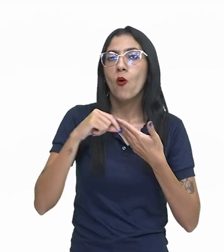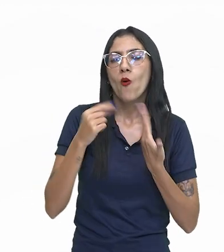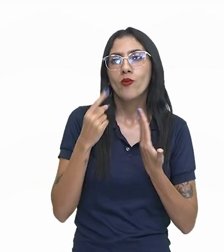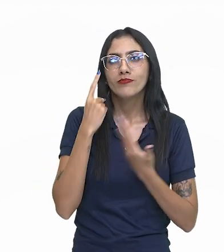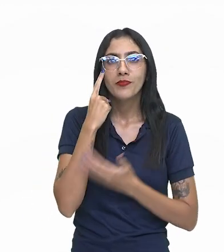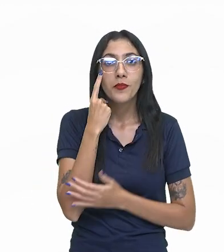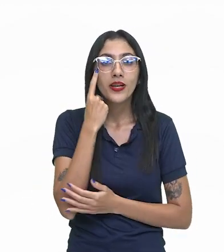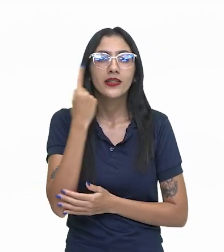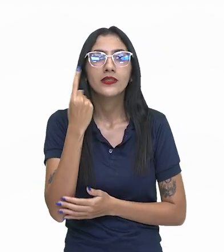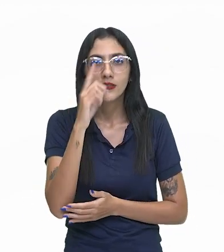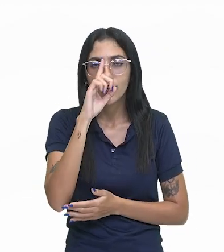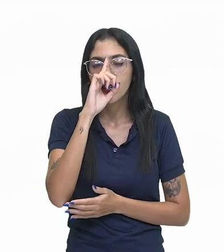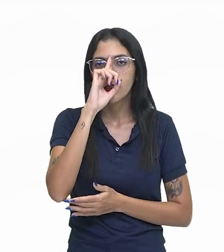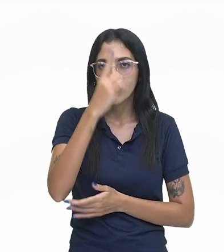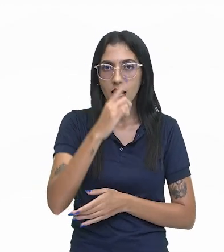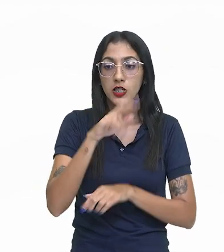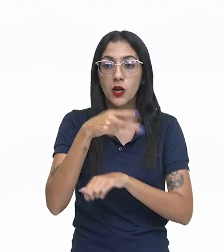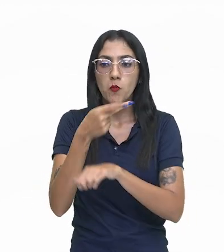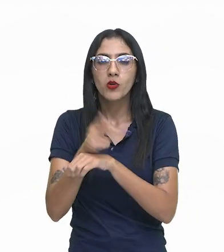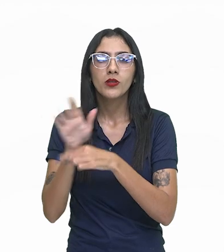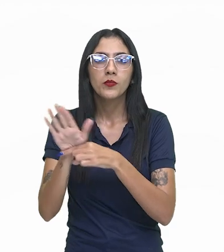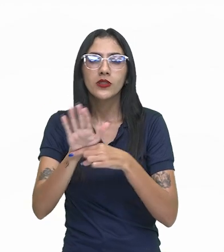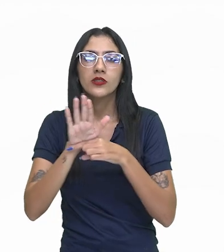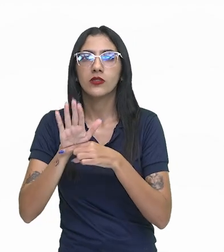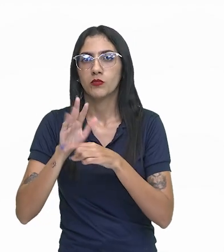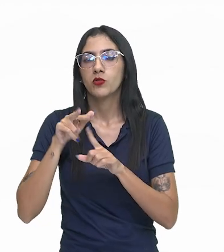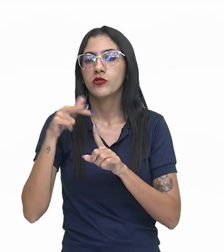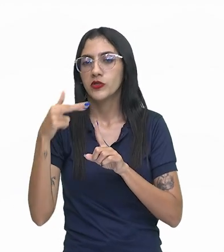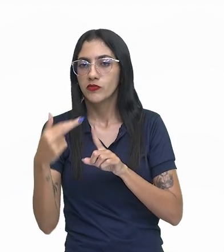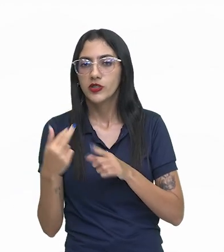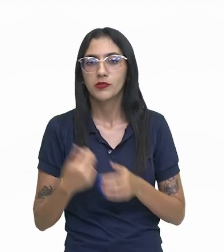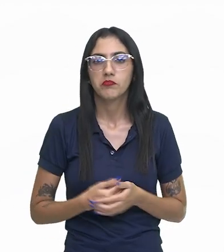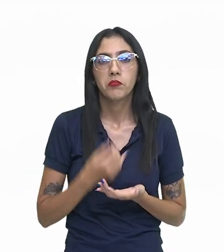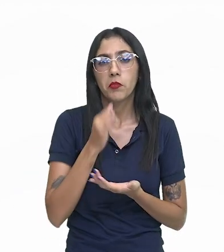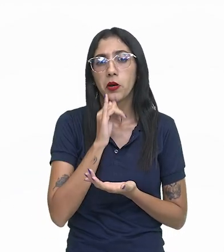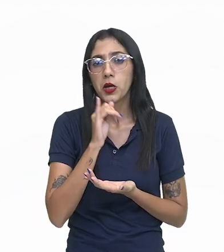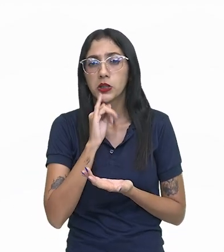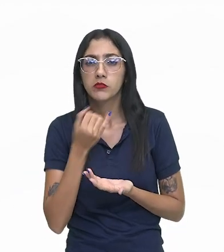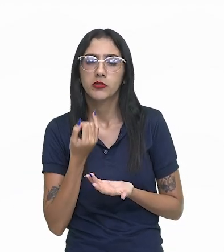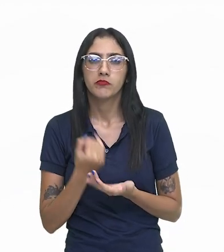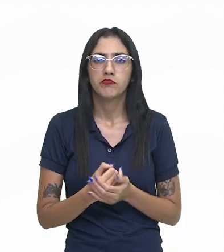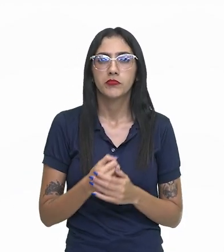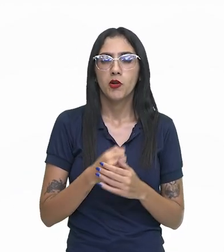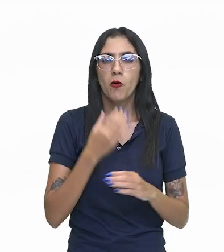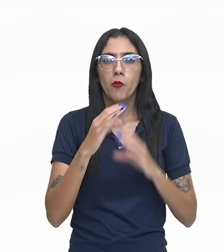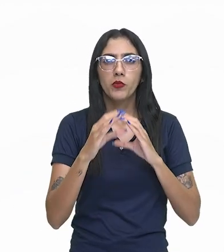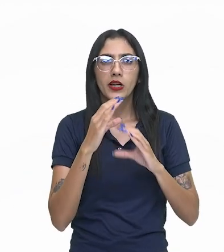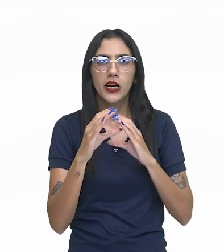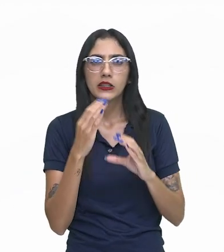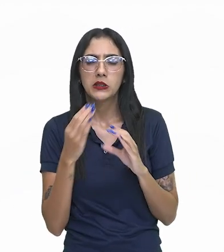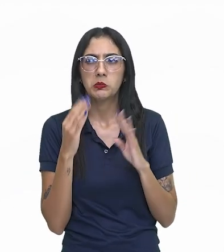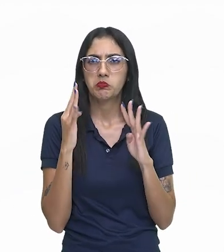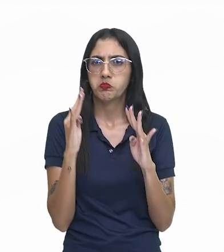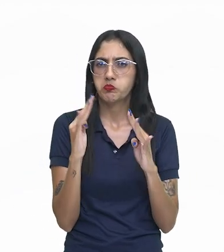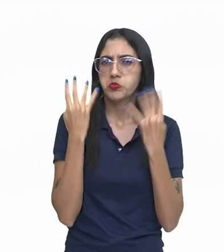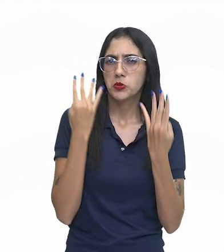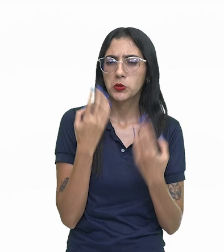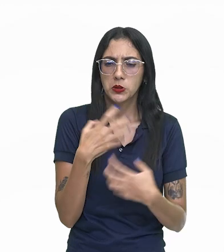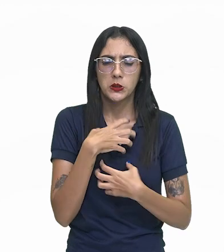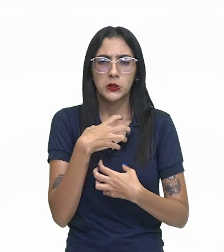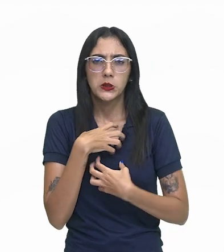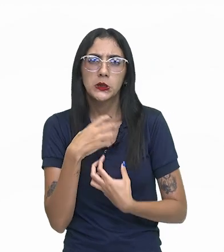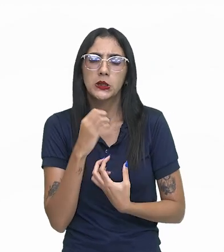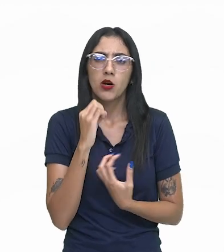a mensagem que pretende passar para o mundo. Seja a comunicação de um sentimento, o impacto visual, a provocação